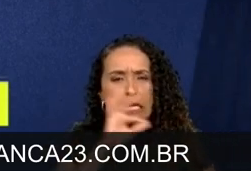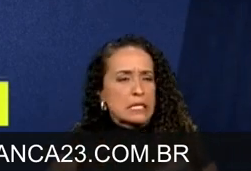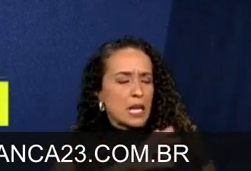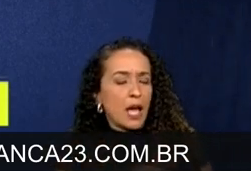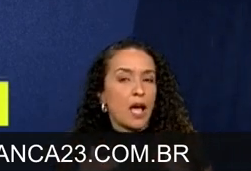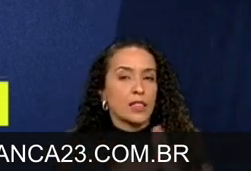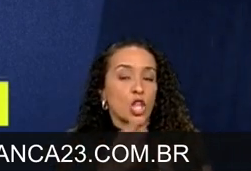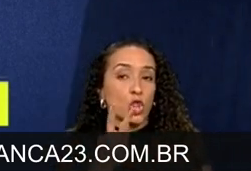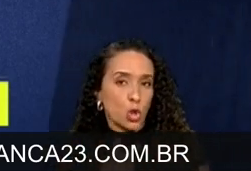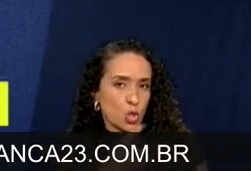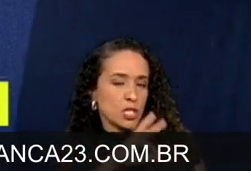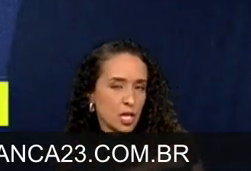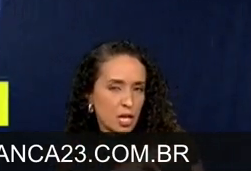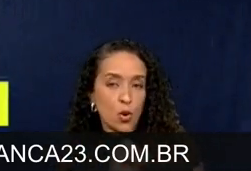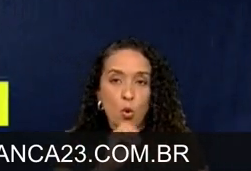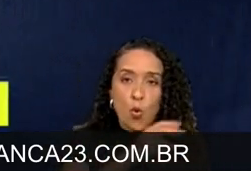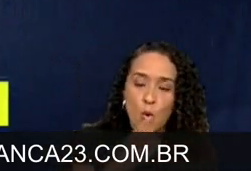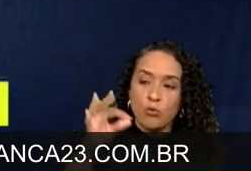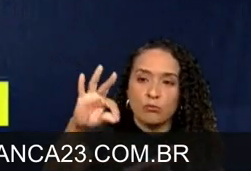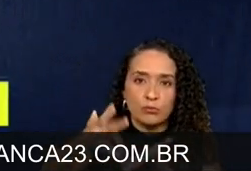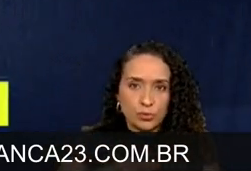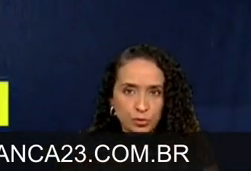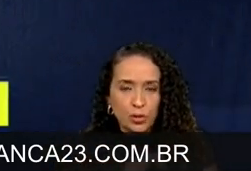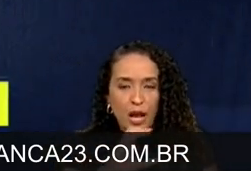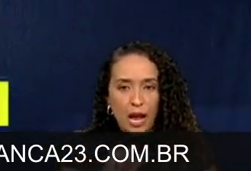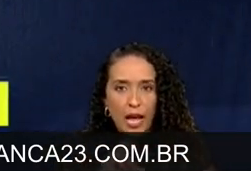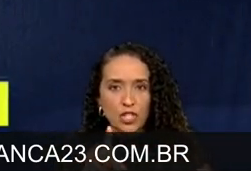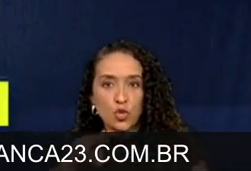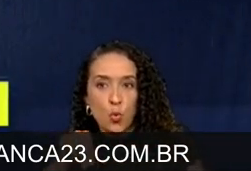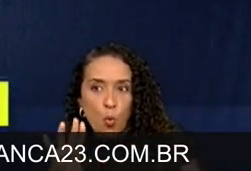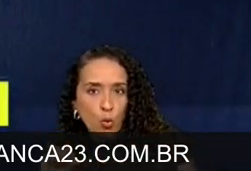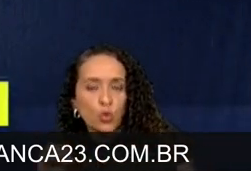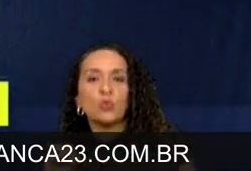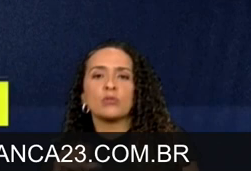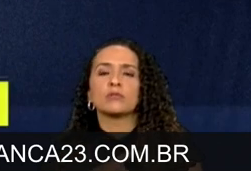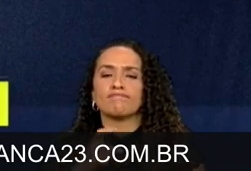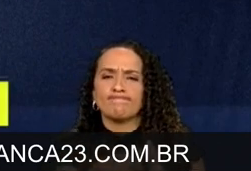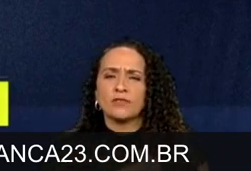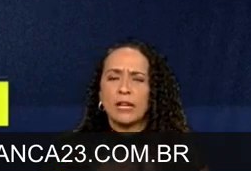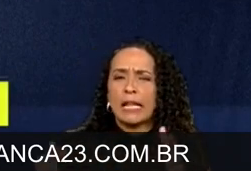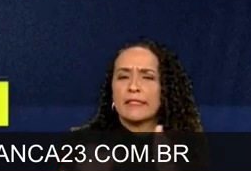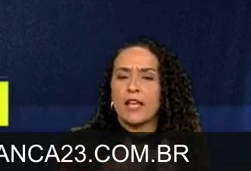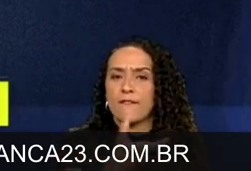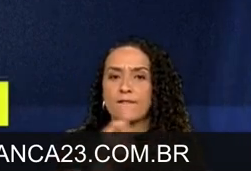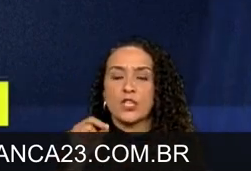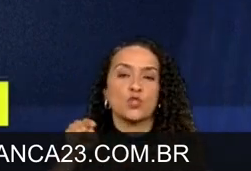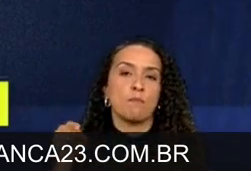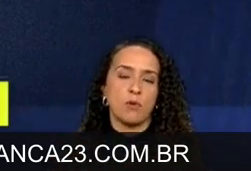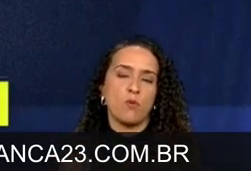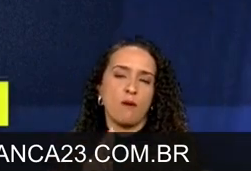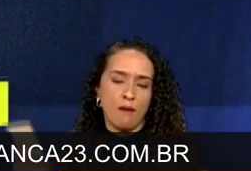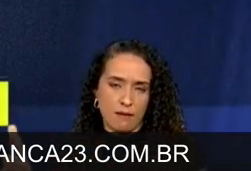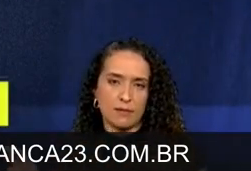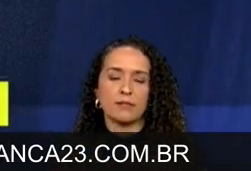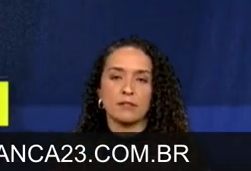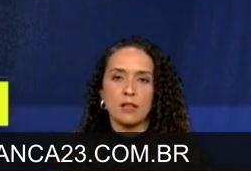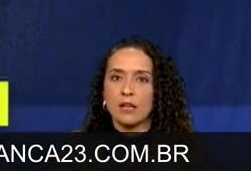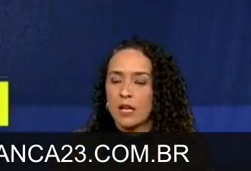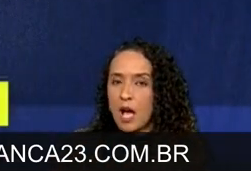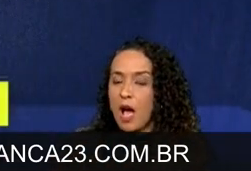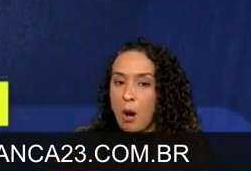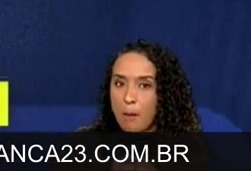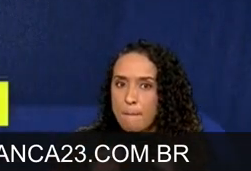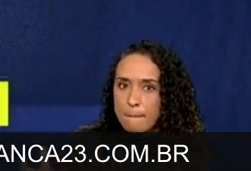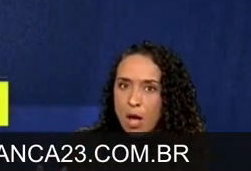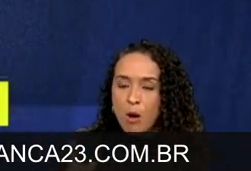até 2 salários mínimos ou inscritas no Cadastro Único, com dívidas de até R$ 20 mil. O maior vilão,